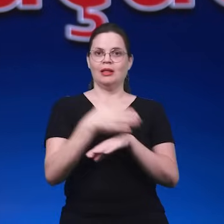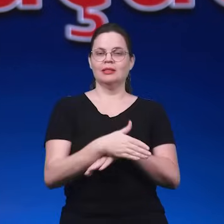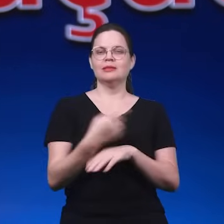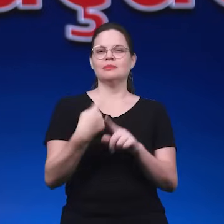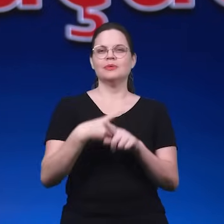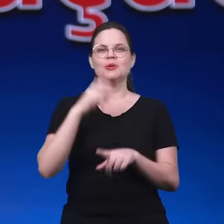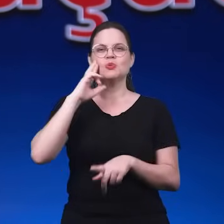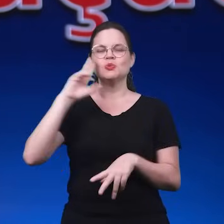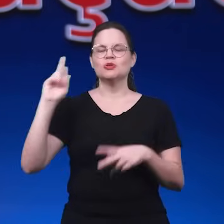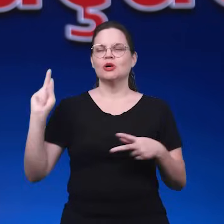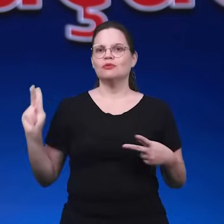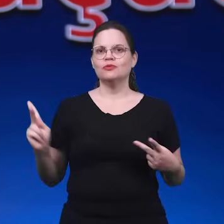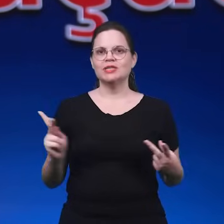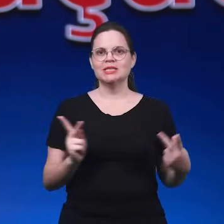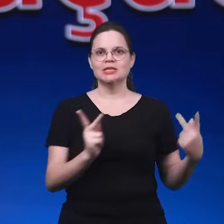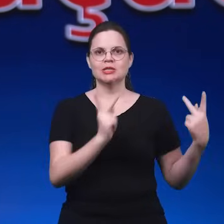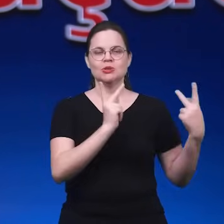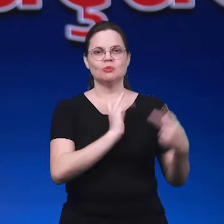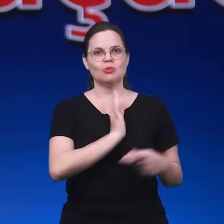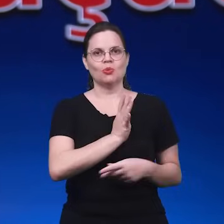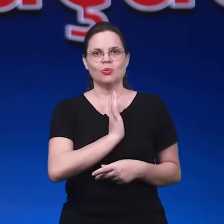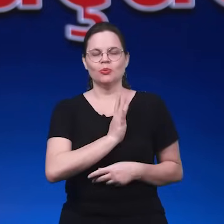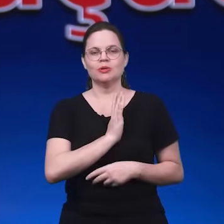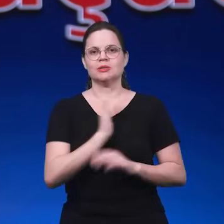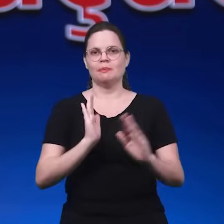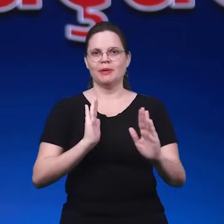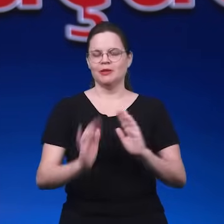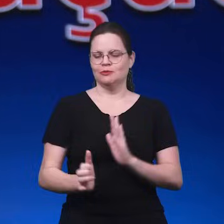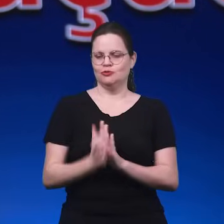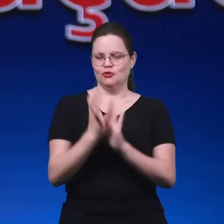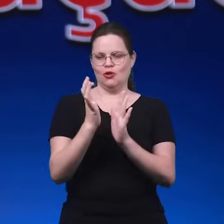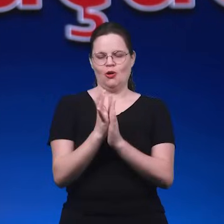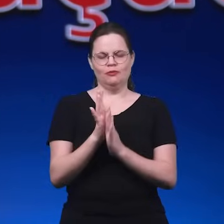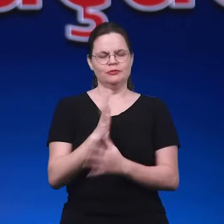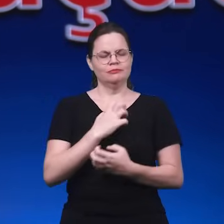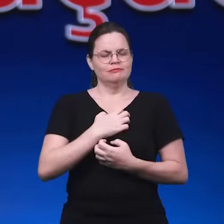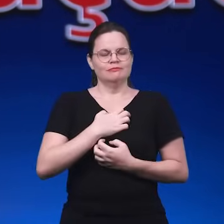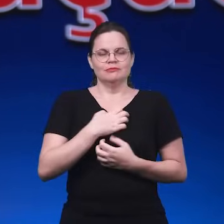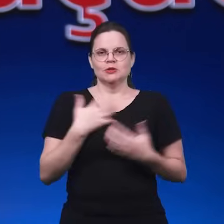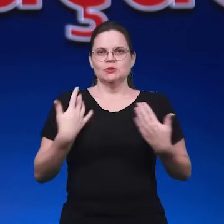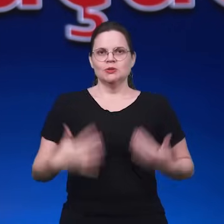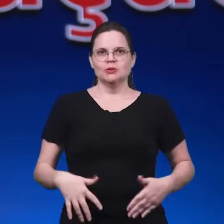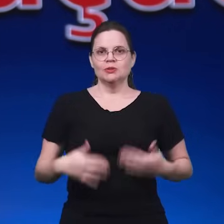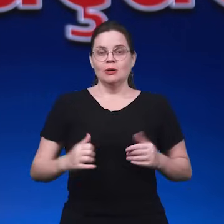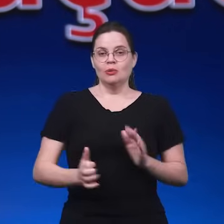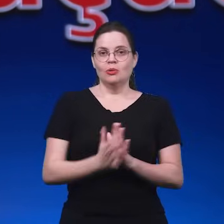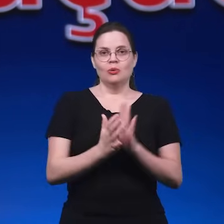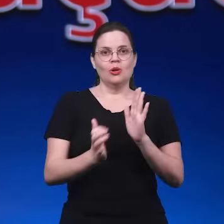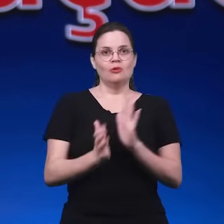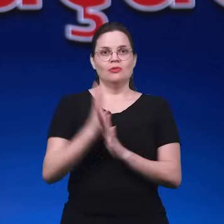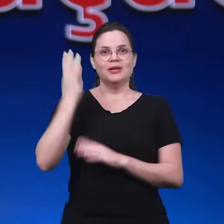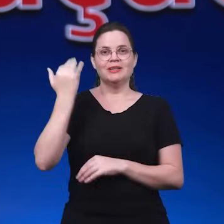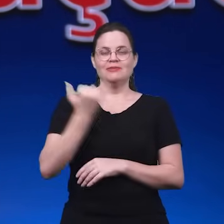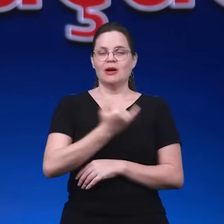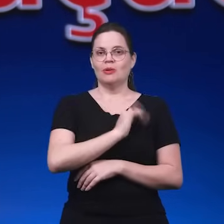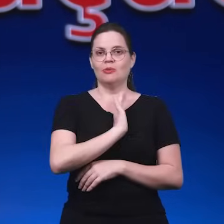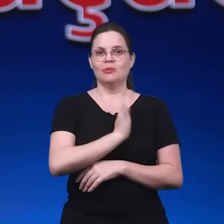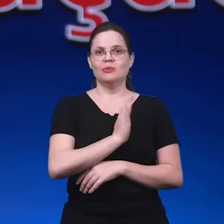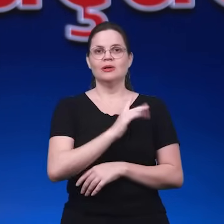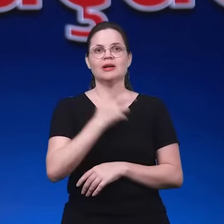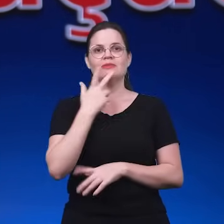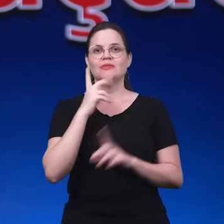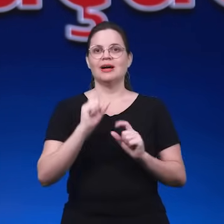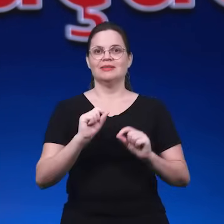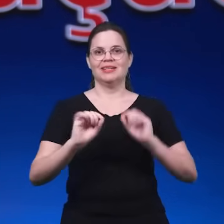me visitou naquele culto, através dos louvores. O louvor que falou muito ao meu coração foi